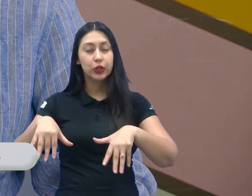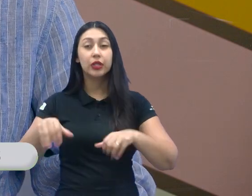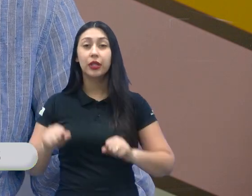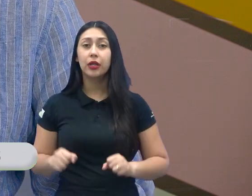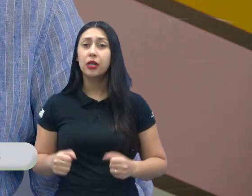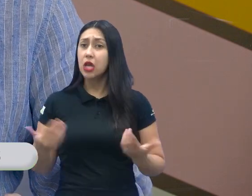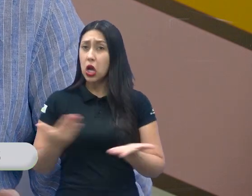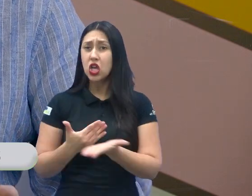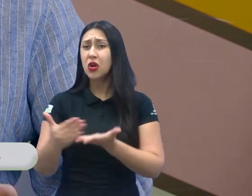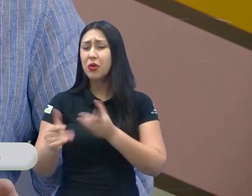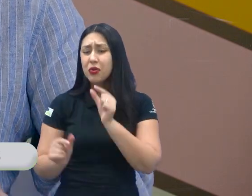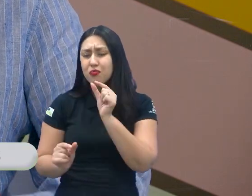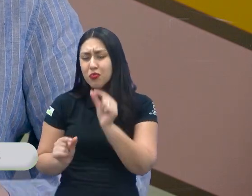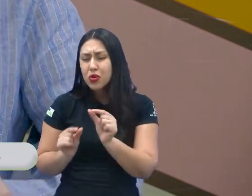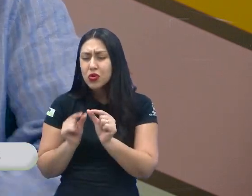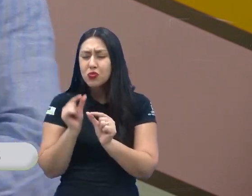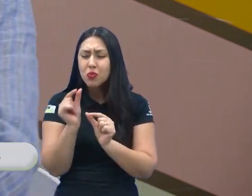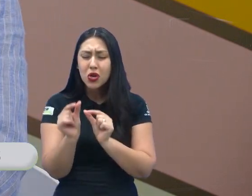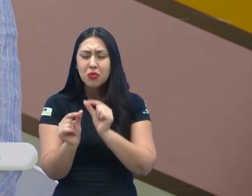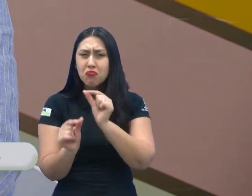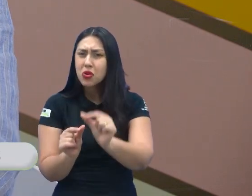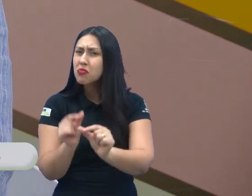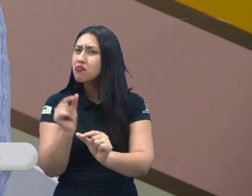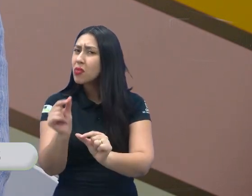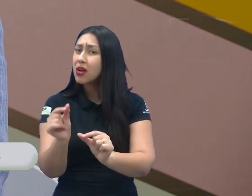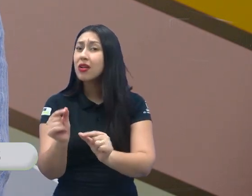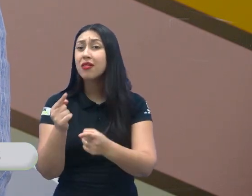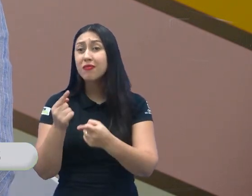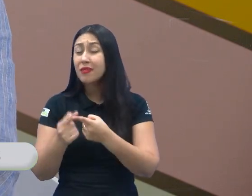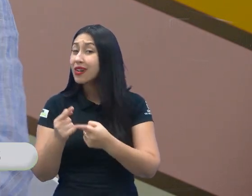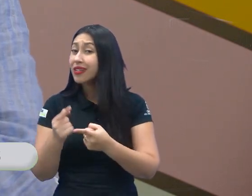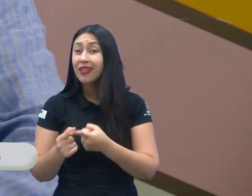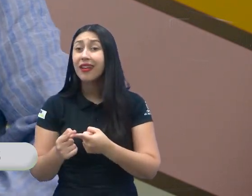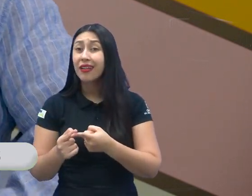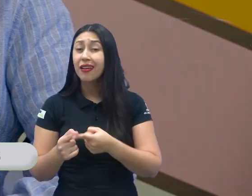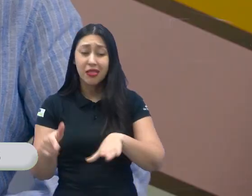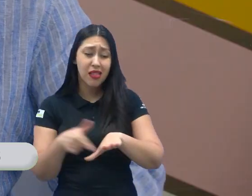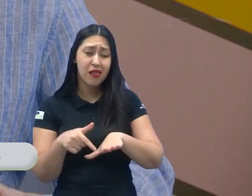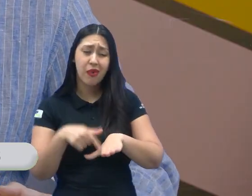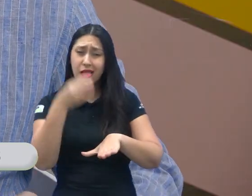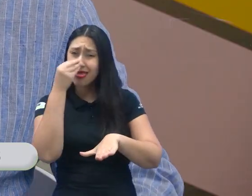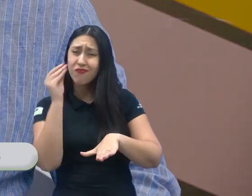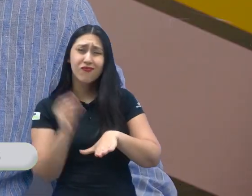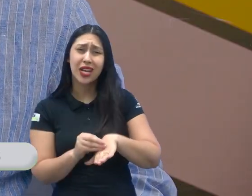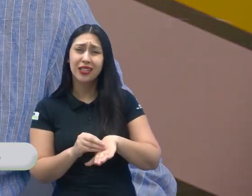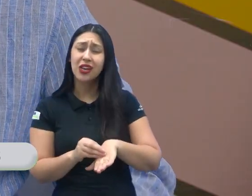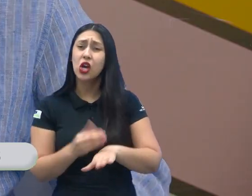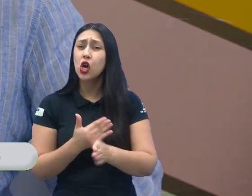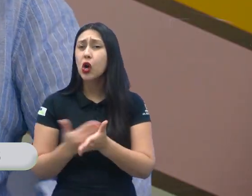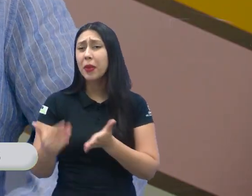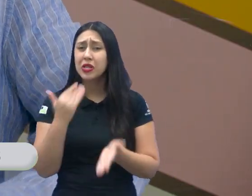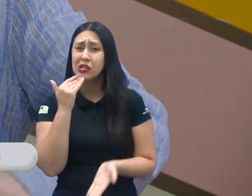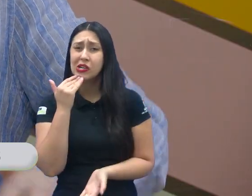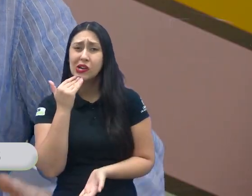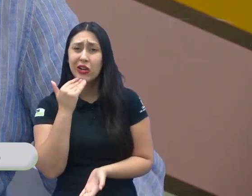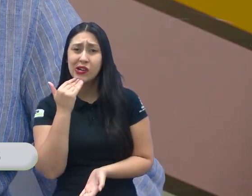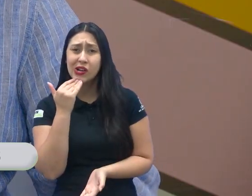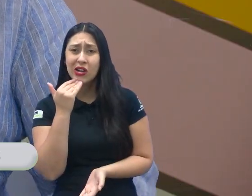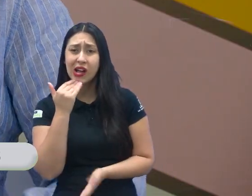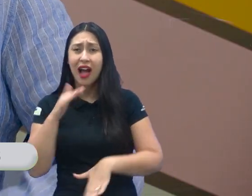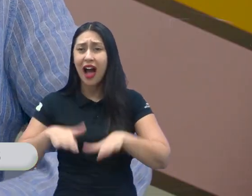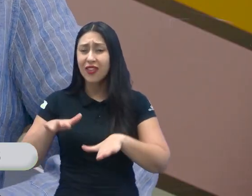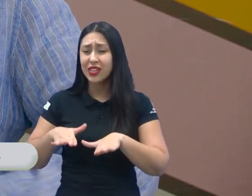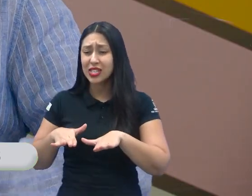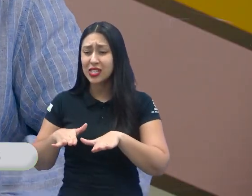aos poucos, porque eles são negligenciados, é a grande verdade. Você começa com uma deformidadezinha no pé, um